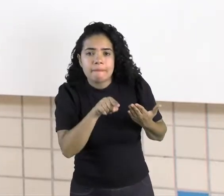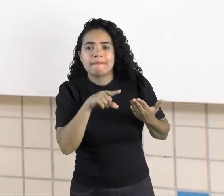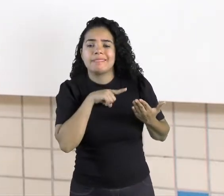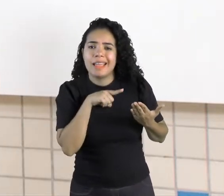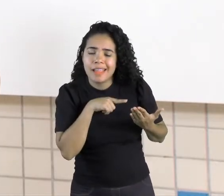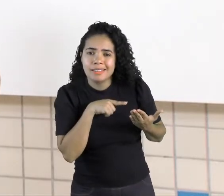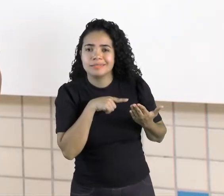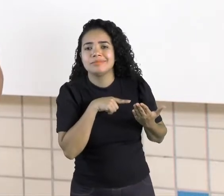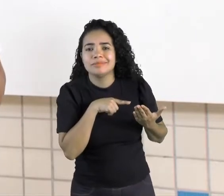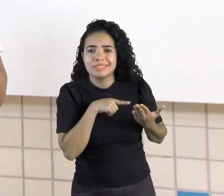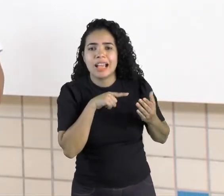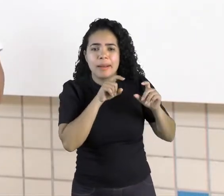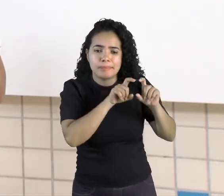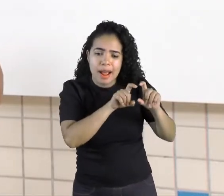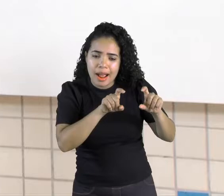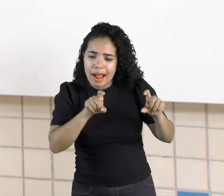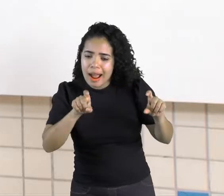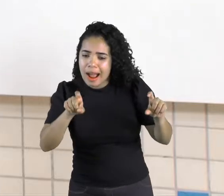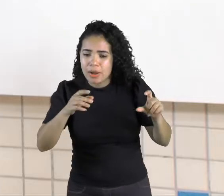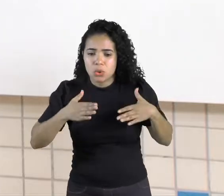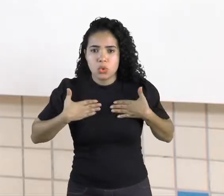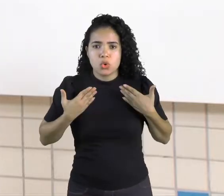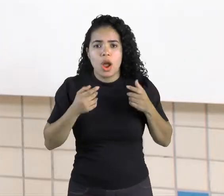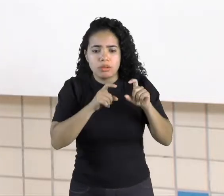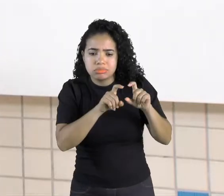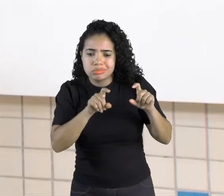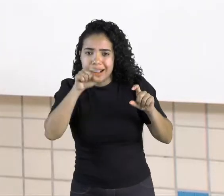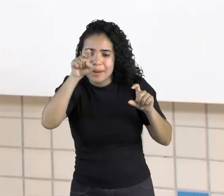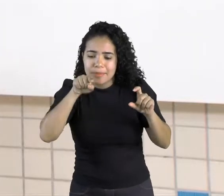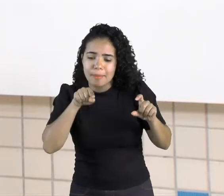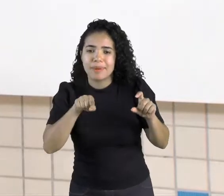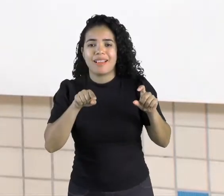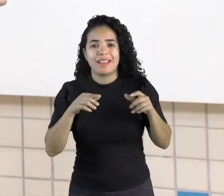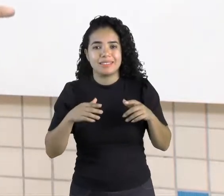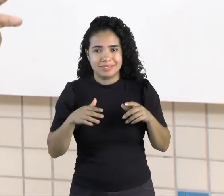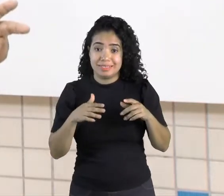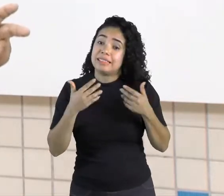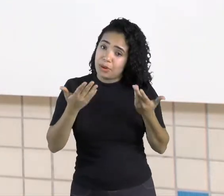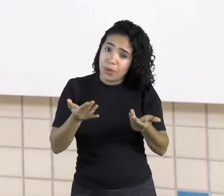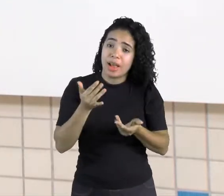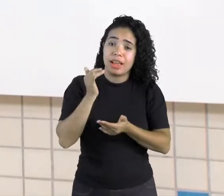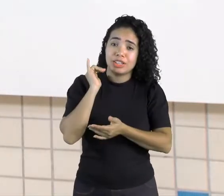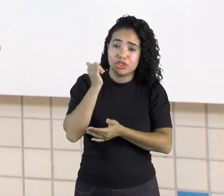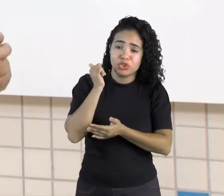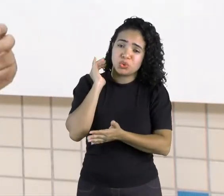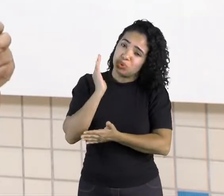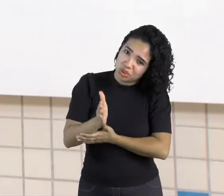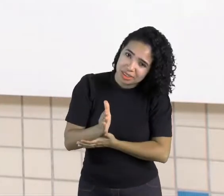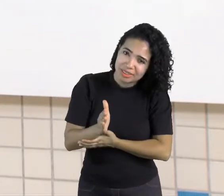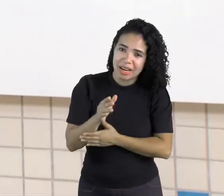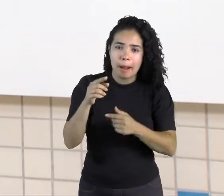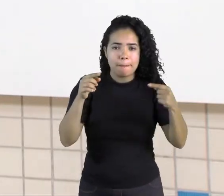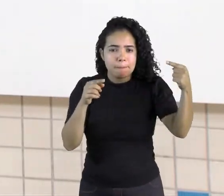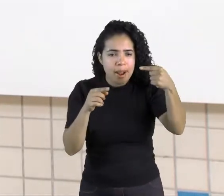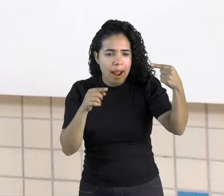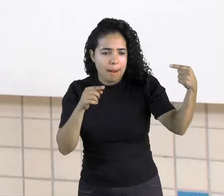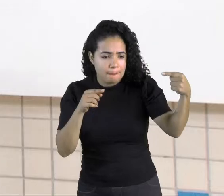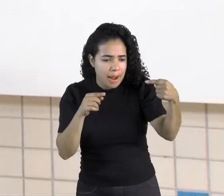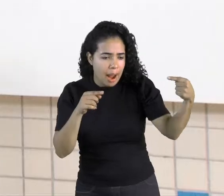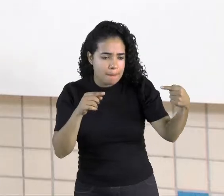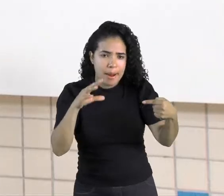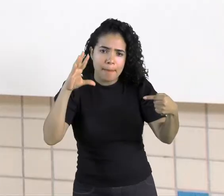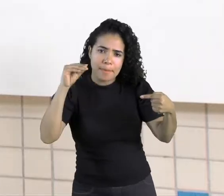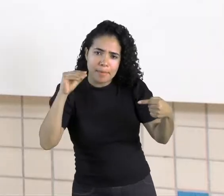ali, da fala dele, o pontinho de exclamação. Então o discurso direto é isso, é ali as falas